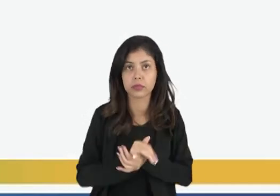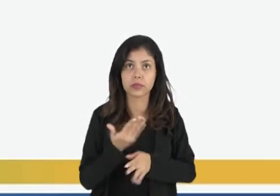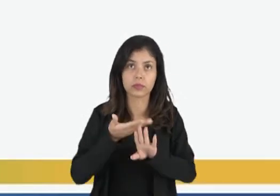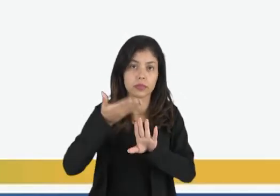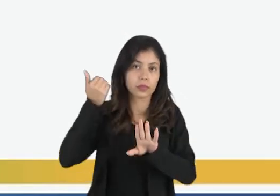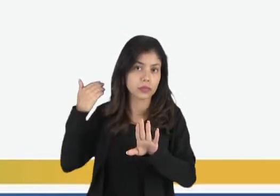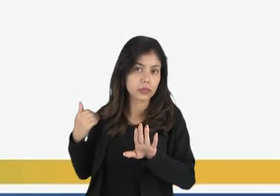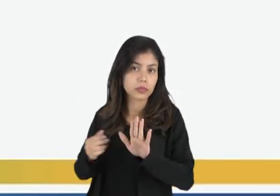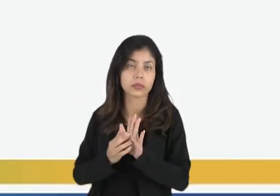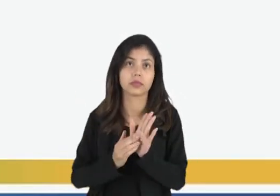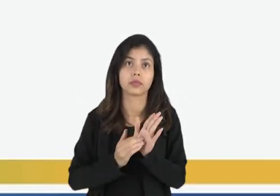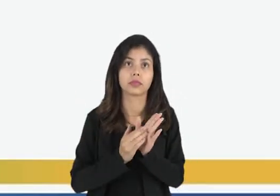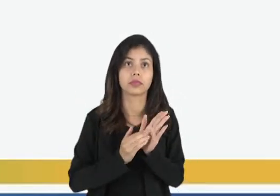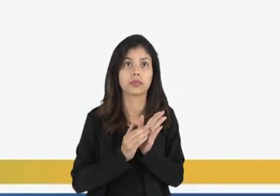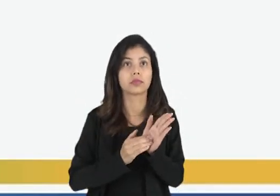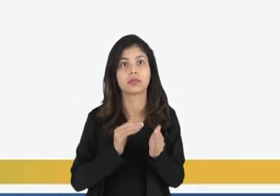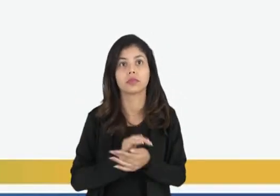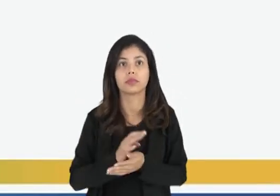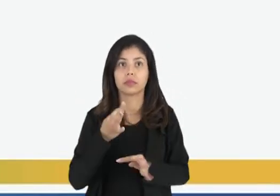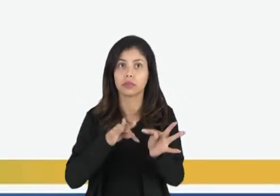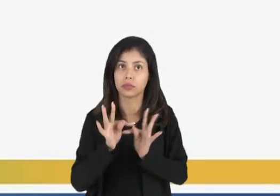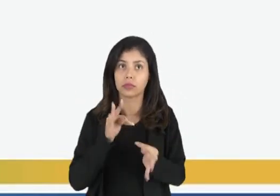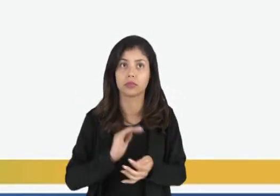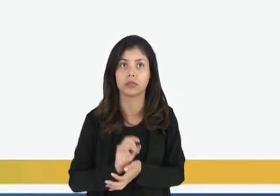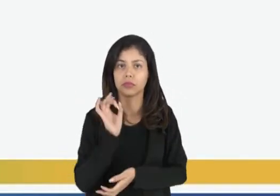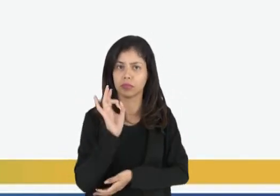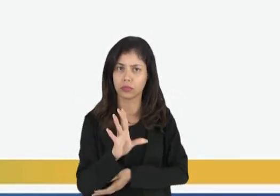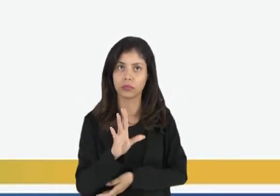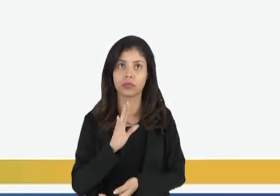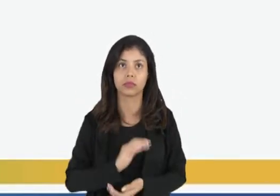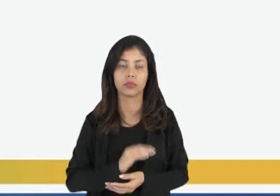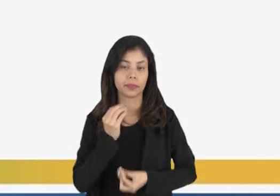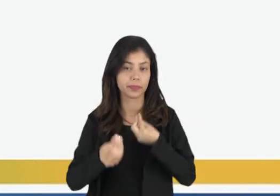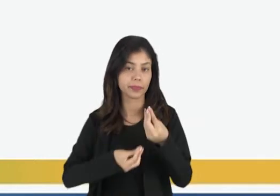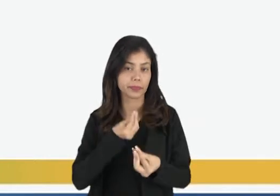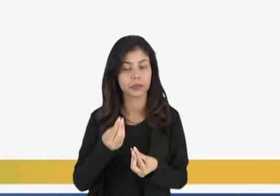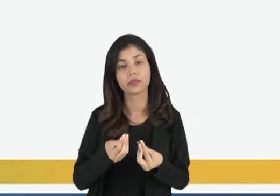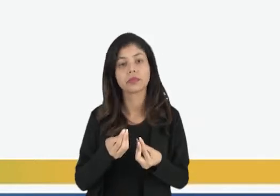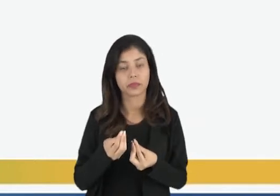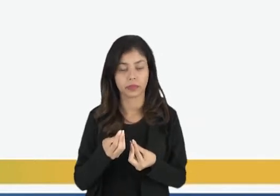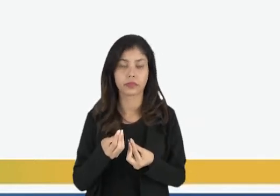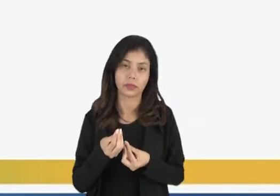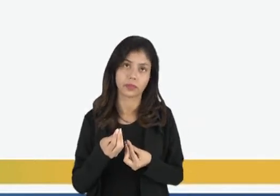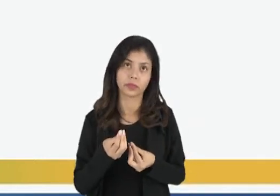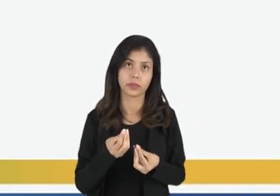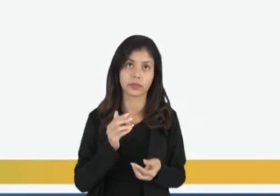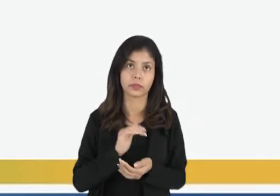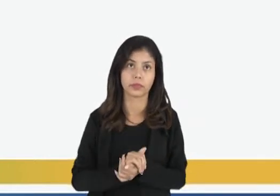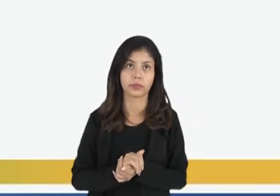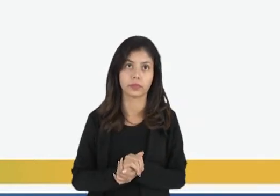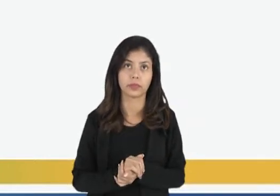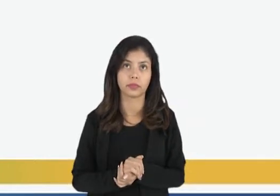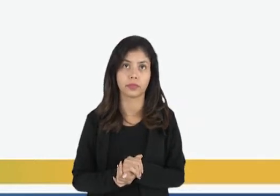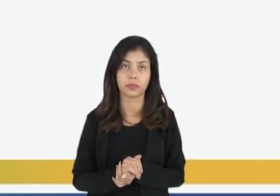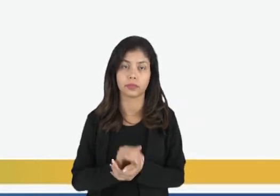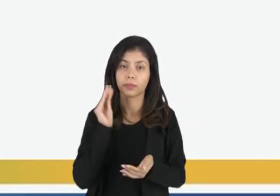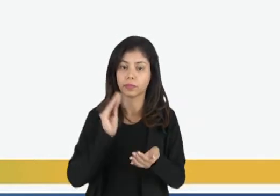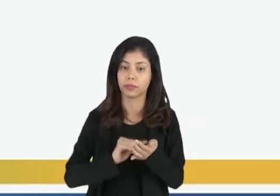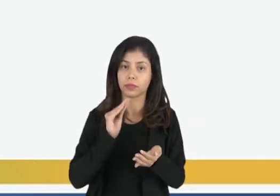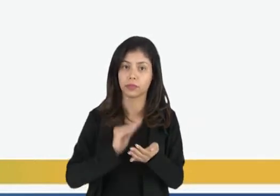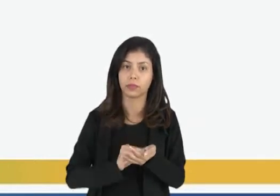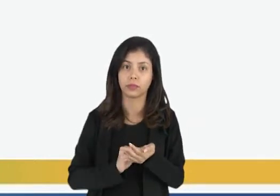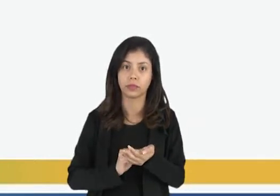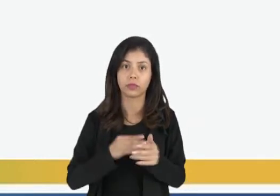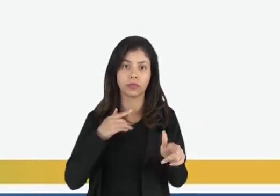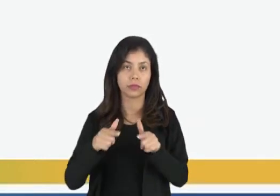gente imaginava que a tecnologia apenas serviria como um agente de causar desemprego